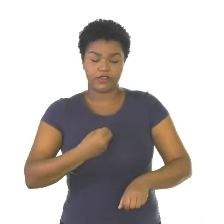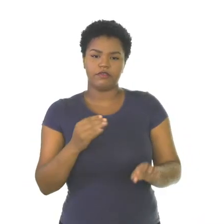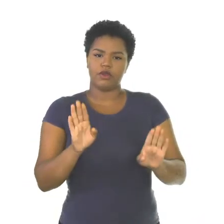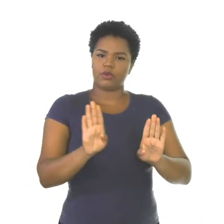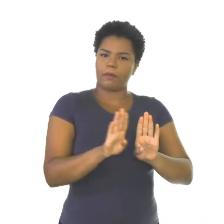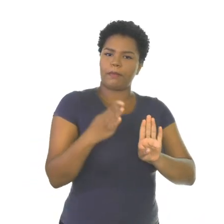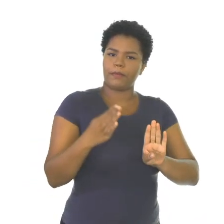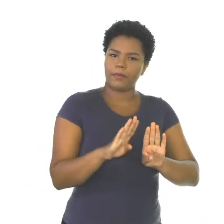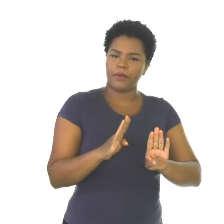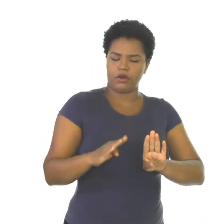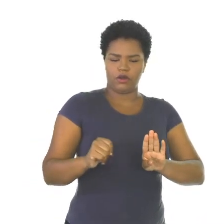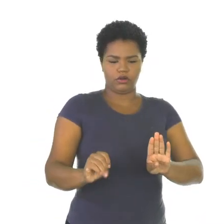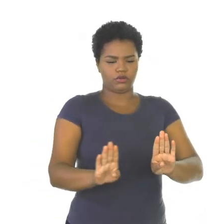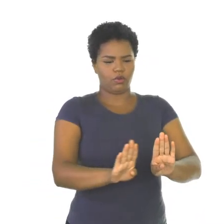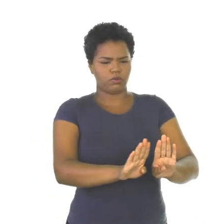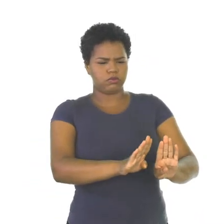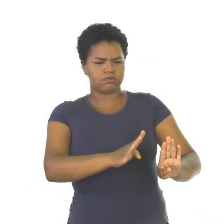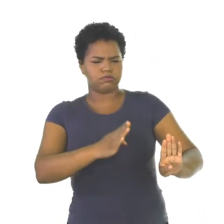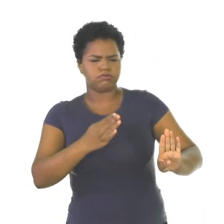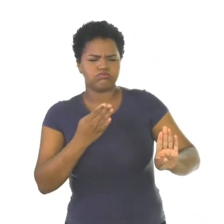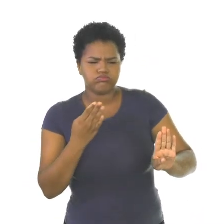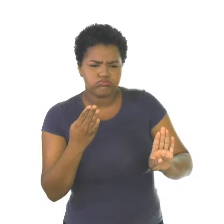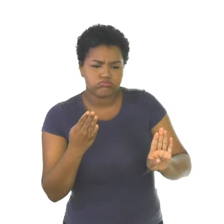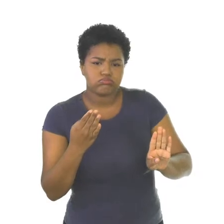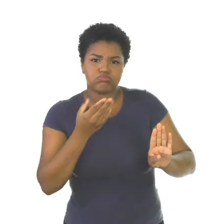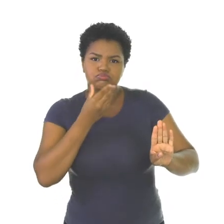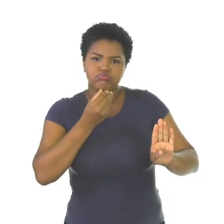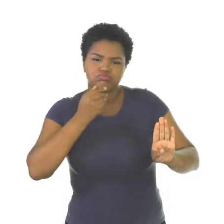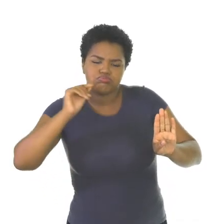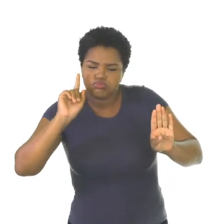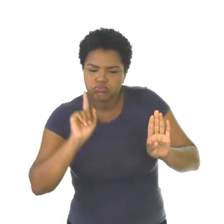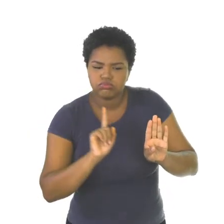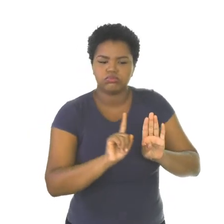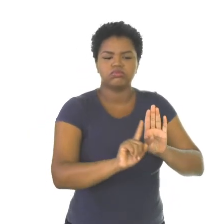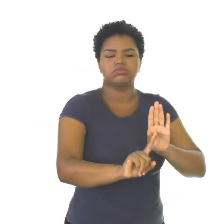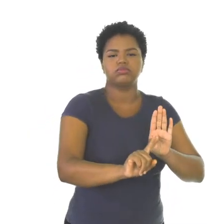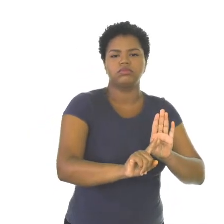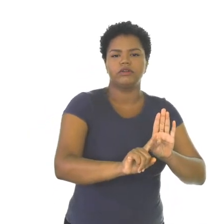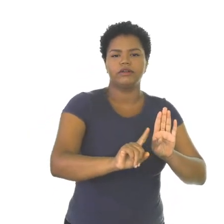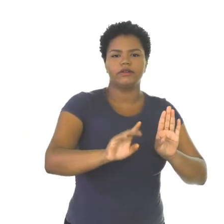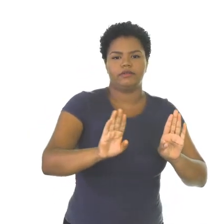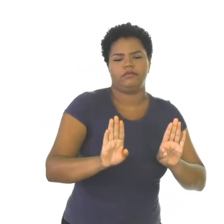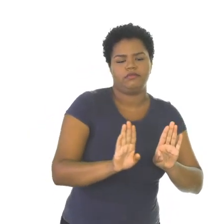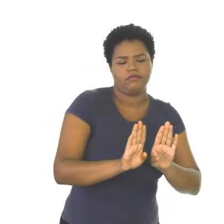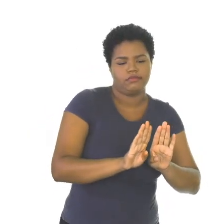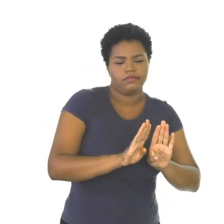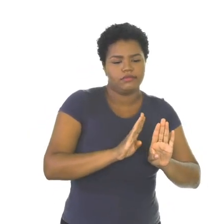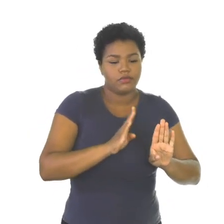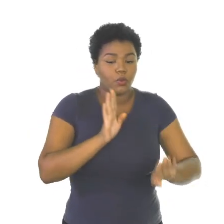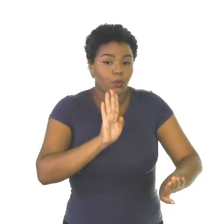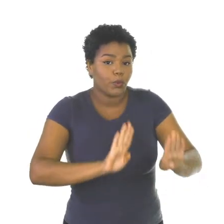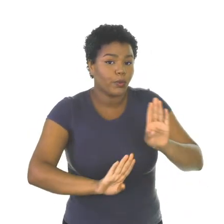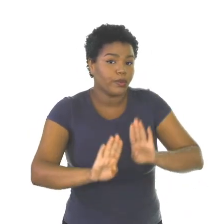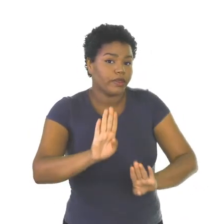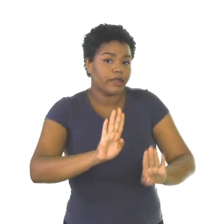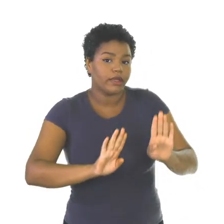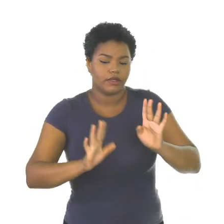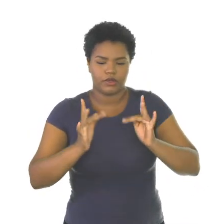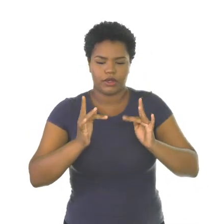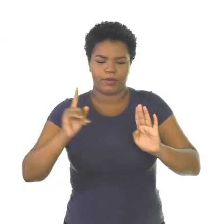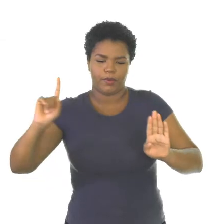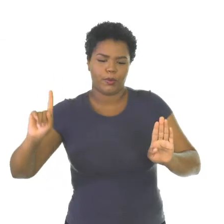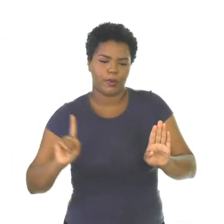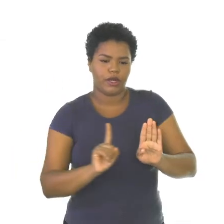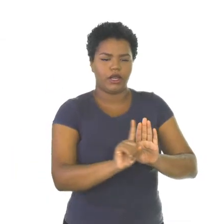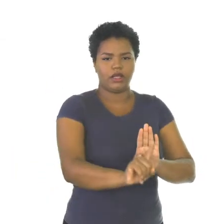porta. Eu abro devagarinho para passar o menininho. Eu abro bem com cuidado para passar o